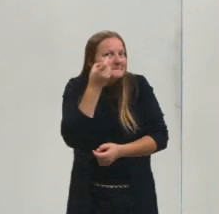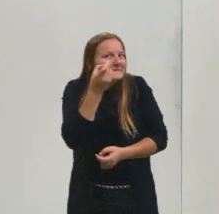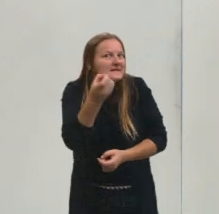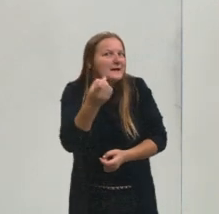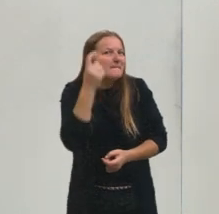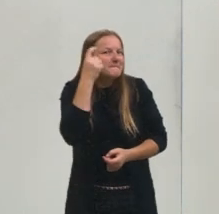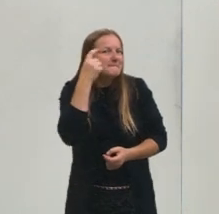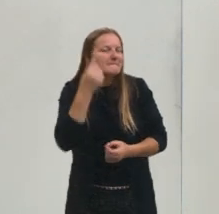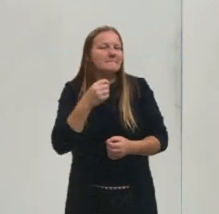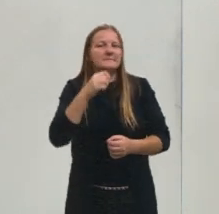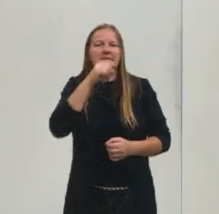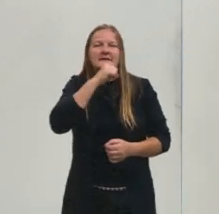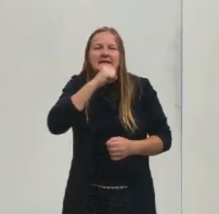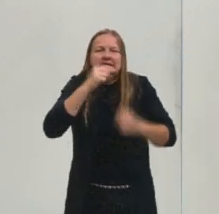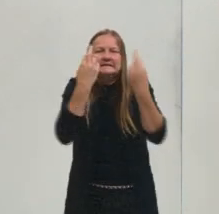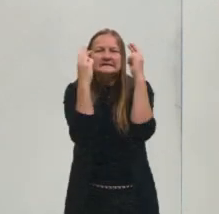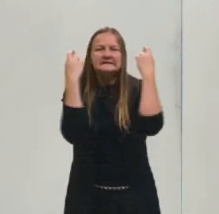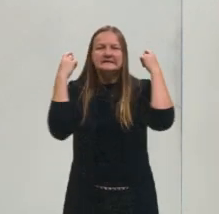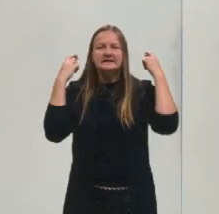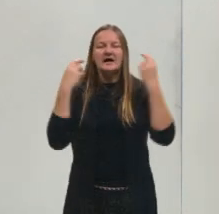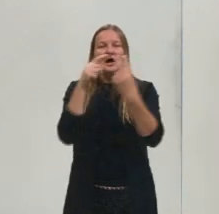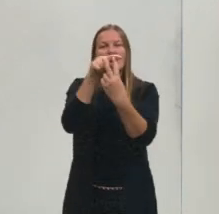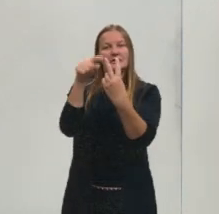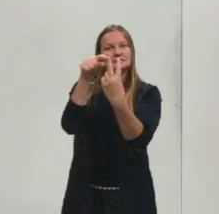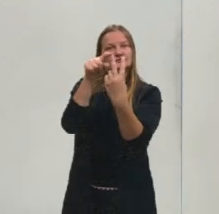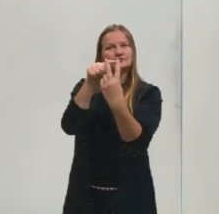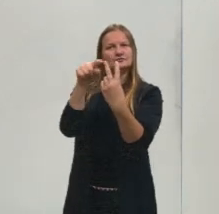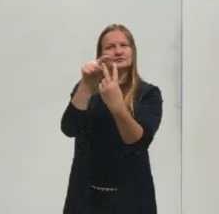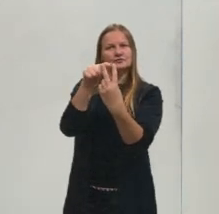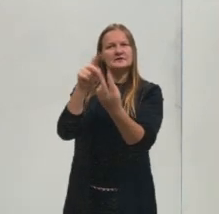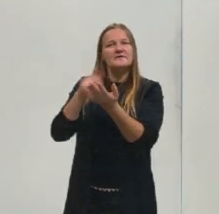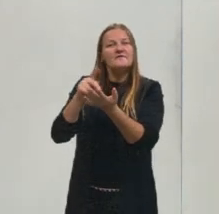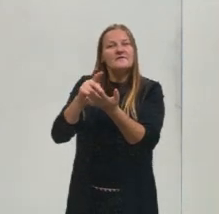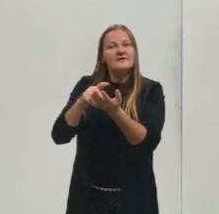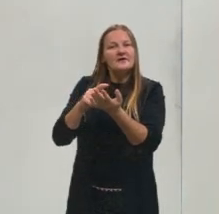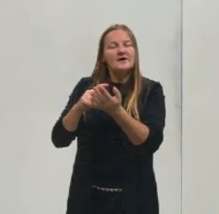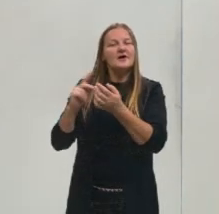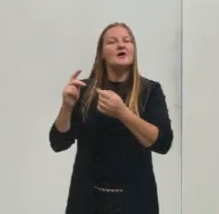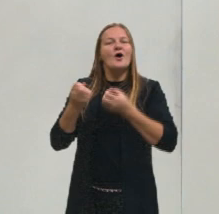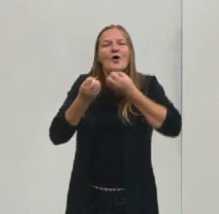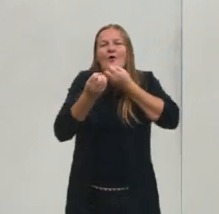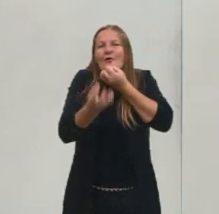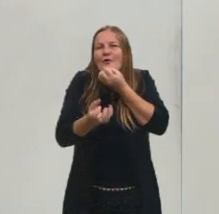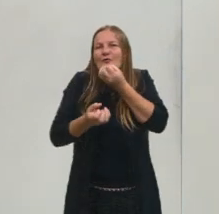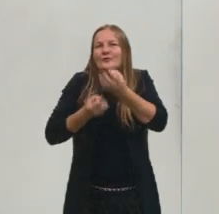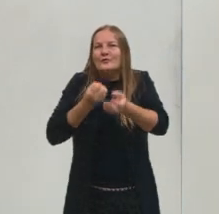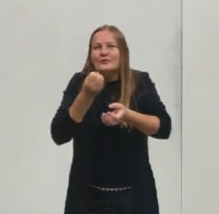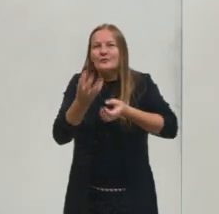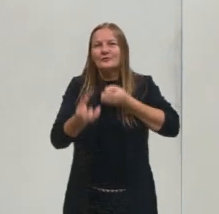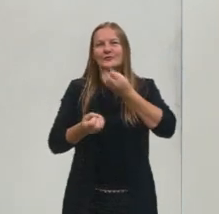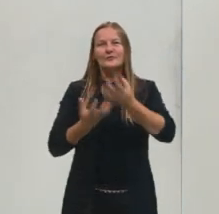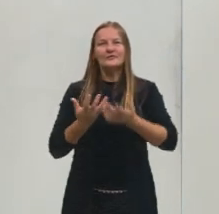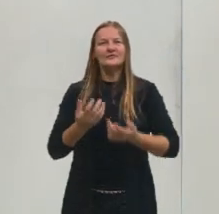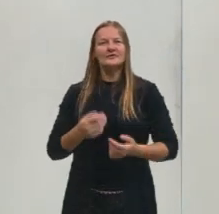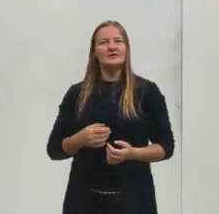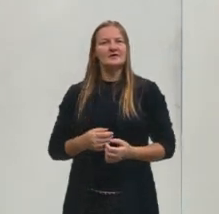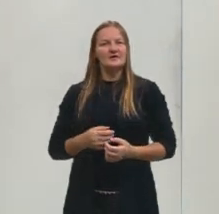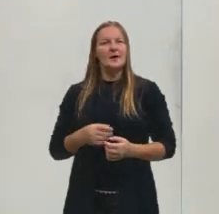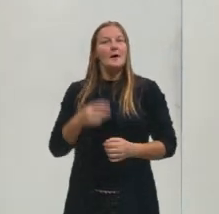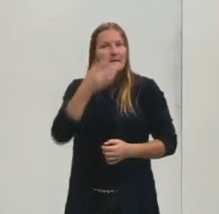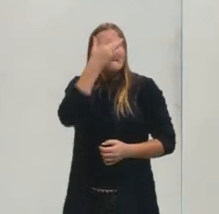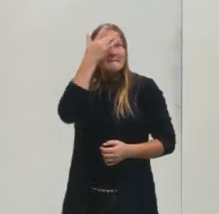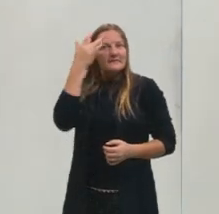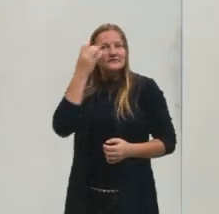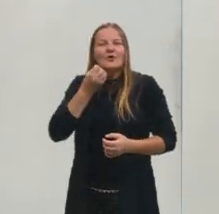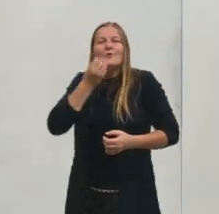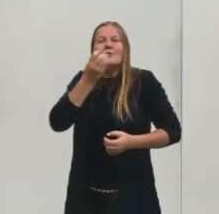antiga tanto em dia da conta o diz é fazer um parte na verdade da tradição oral elas eram declamados pelas